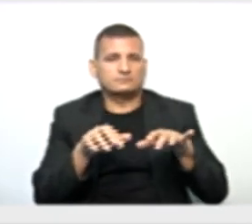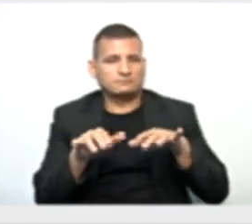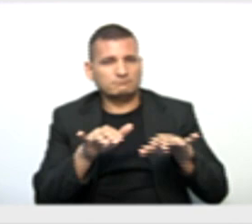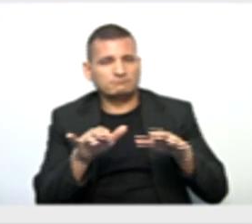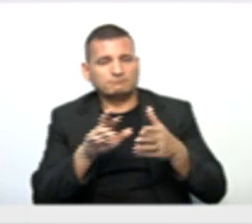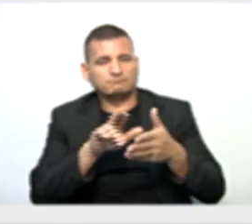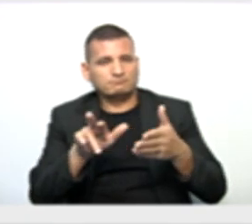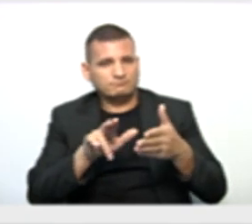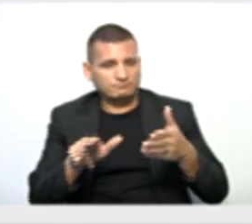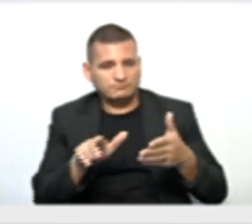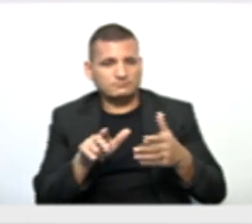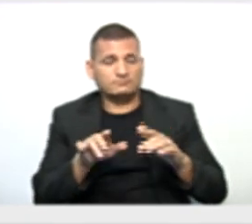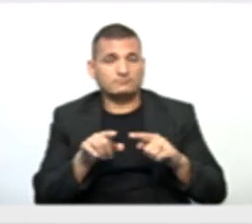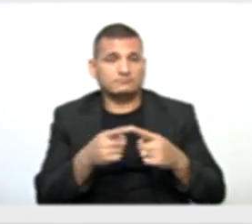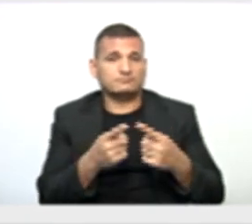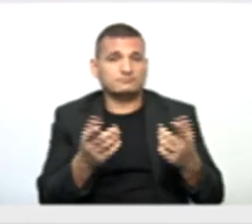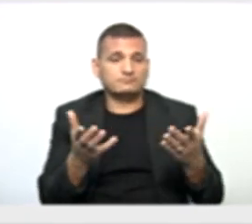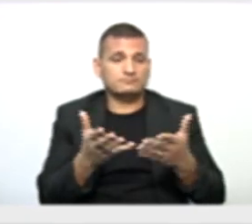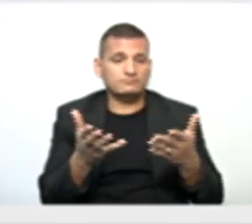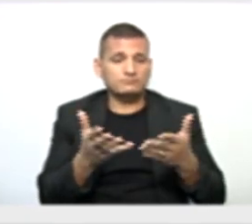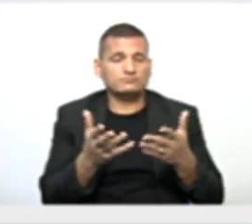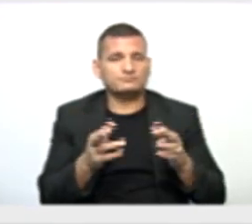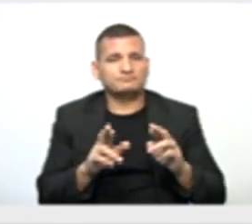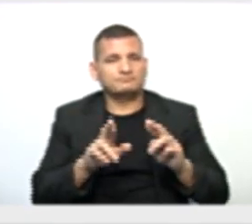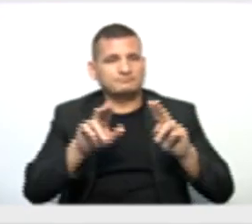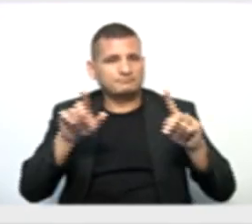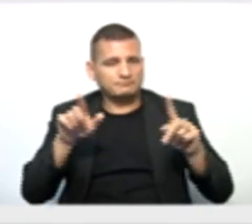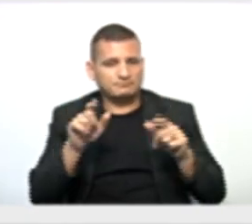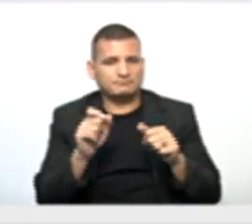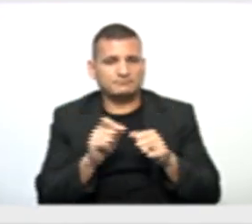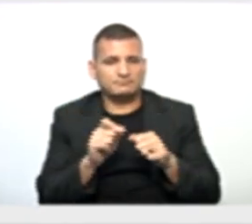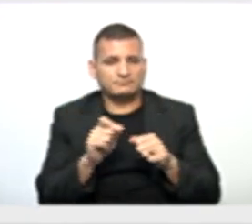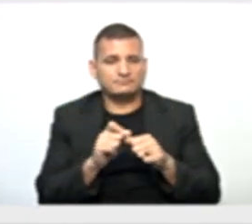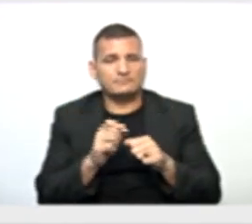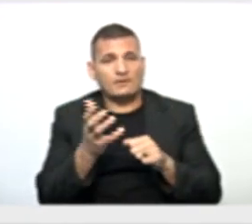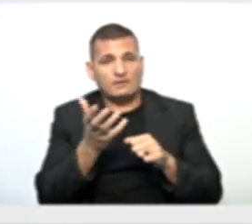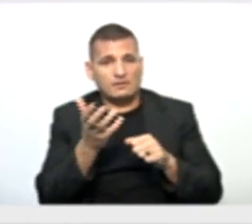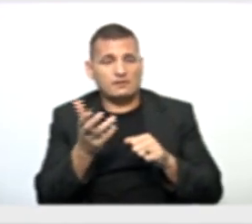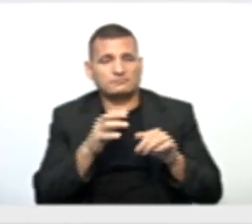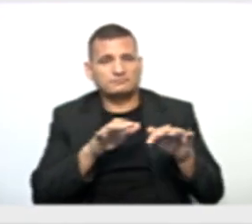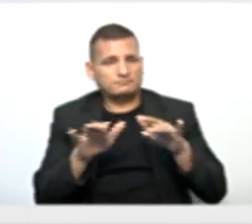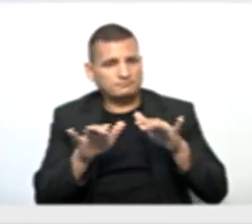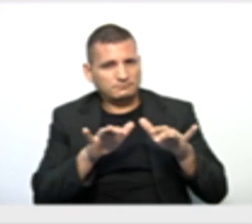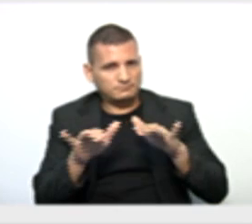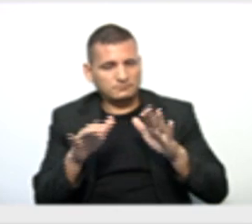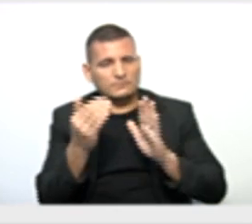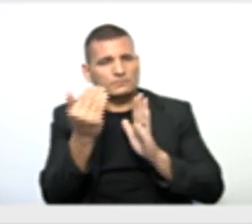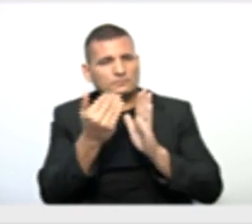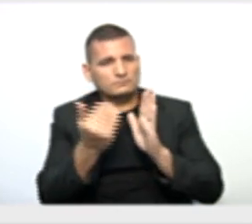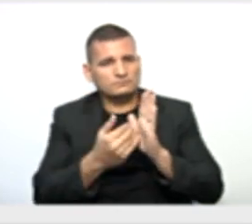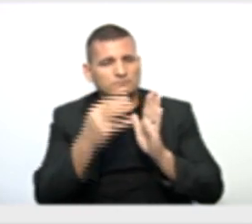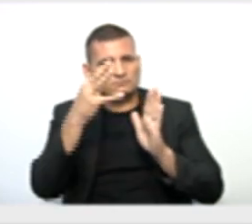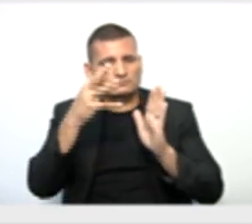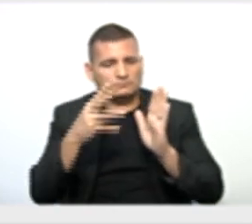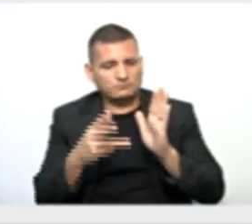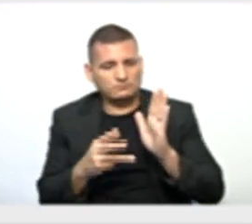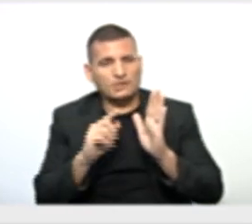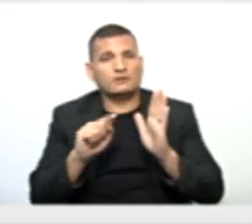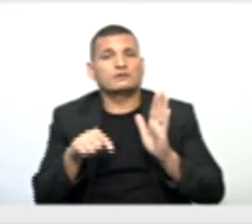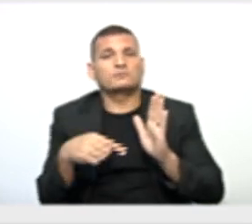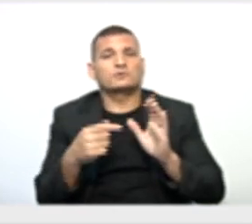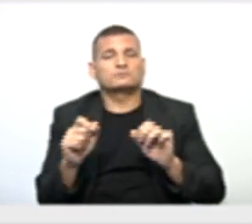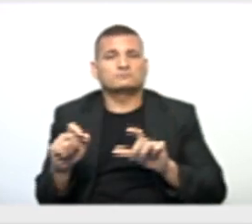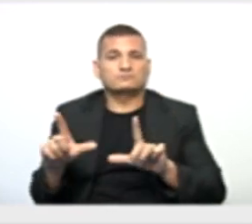Mas hoje nós vamos executar de uma forma diferente. Nós queremos escrever um programa inteiro e depois solicitar a execução, e